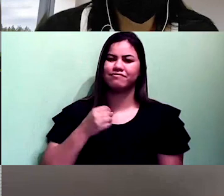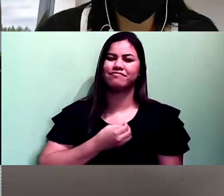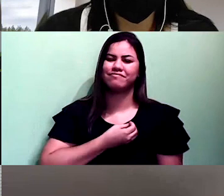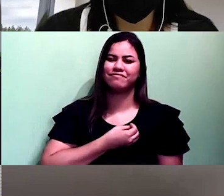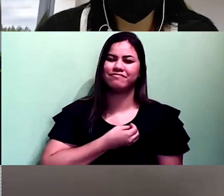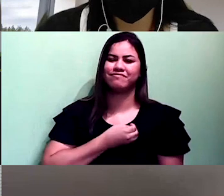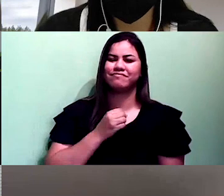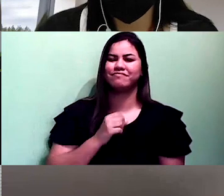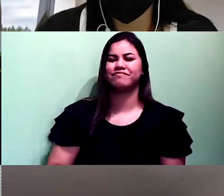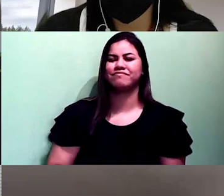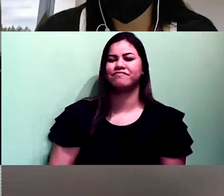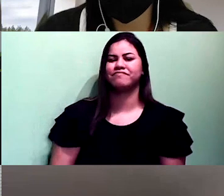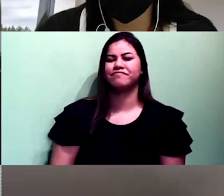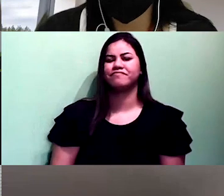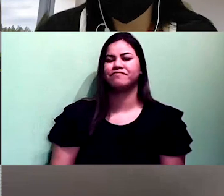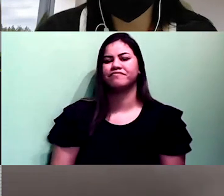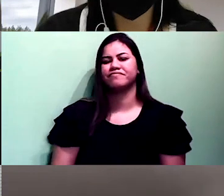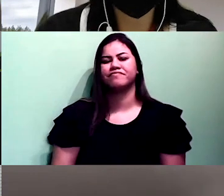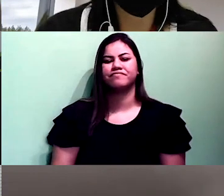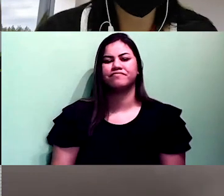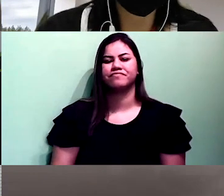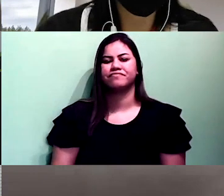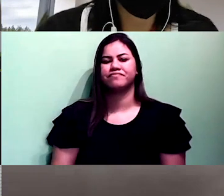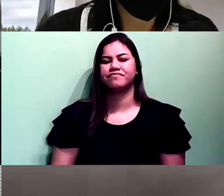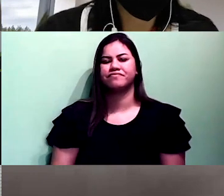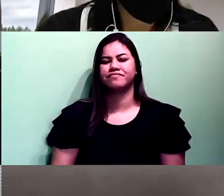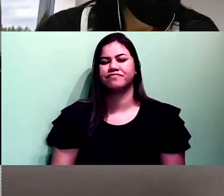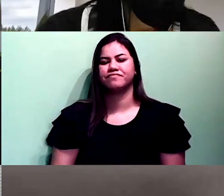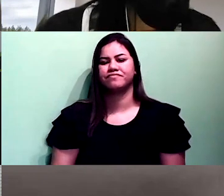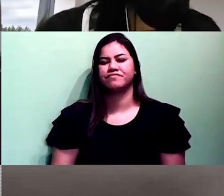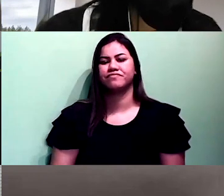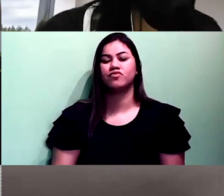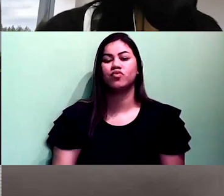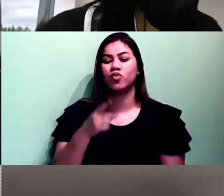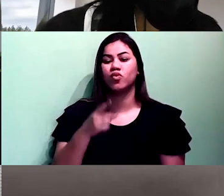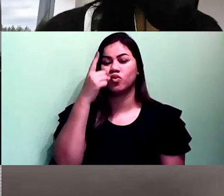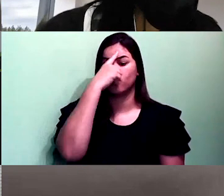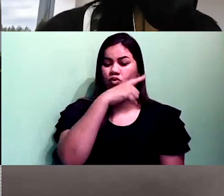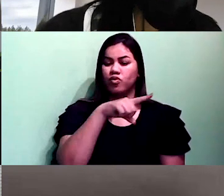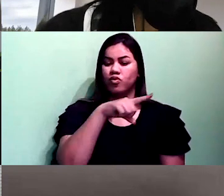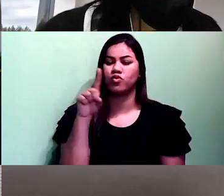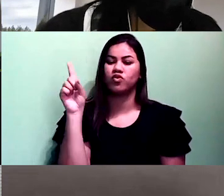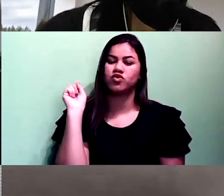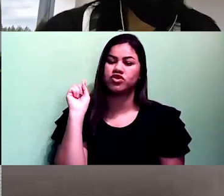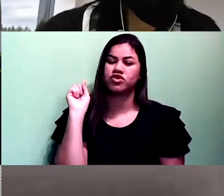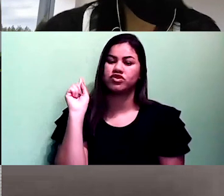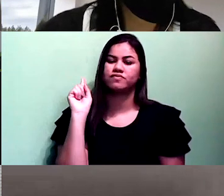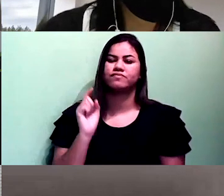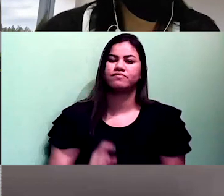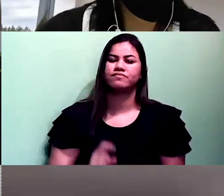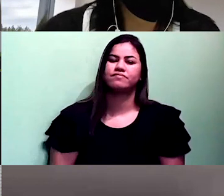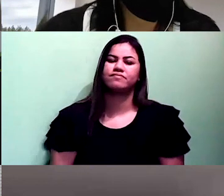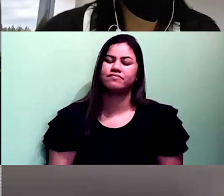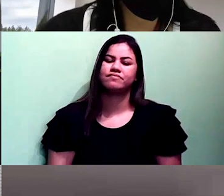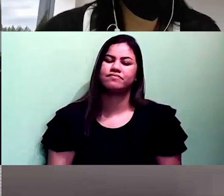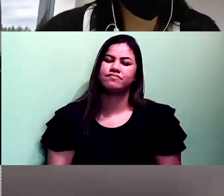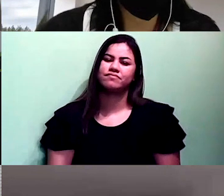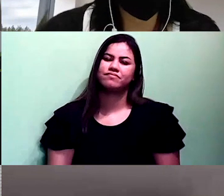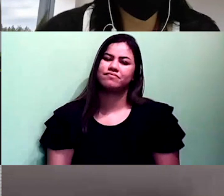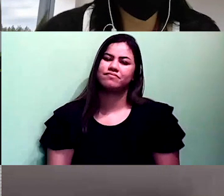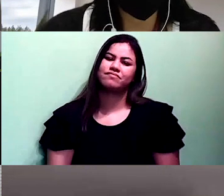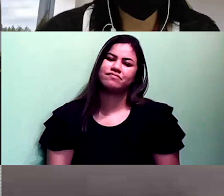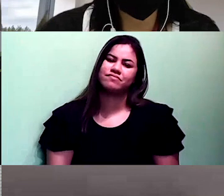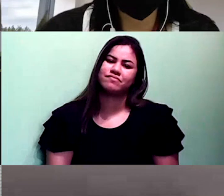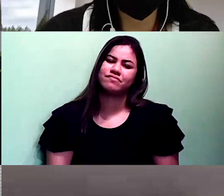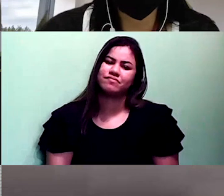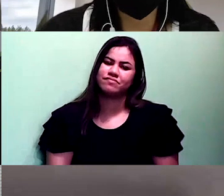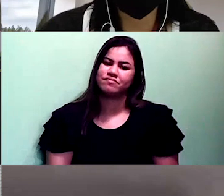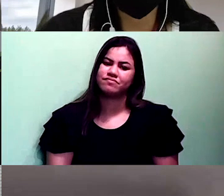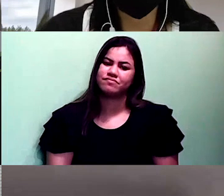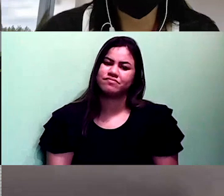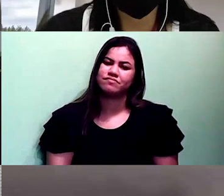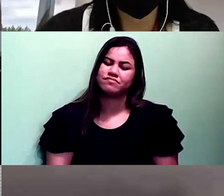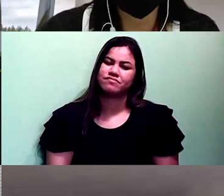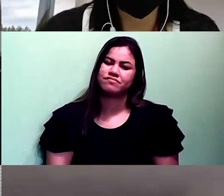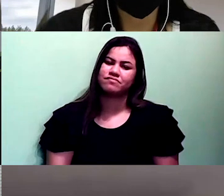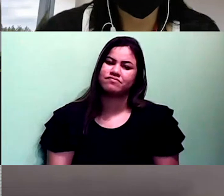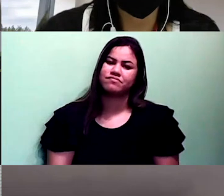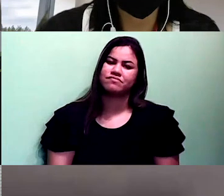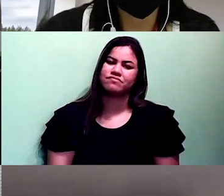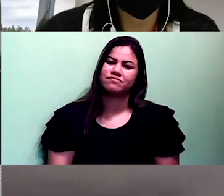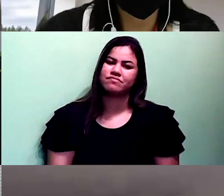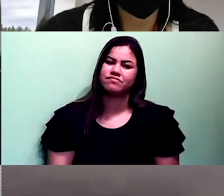Da unidade do Rio de Janeiro, né? Isso. O último, né, Dani? Número? Isso, agora é o ganhador número, doutor.